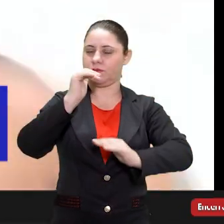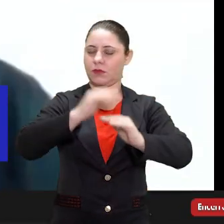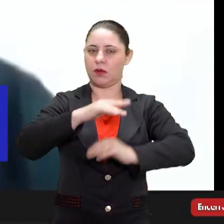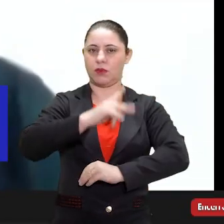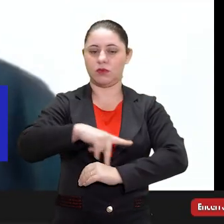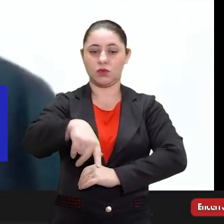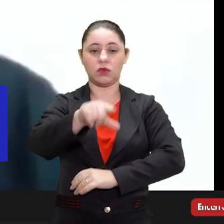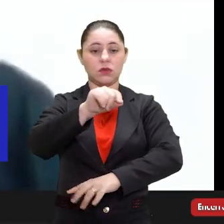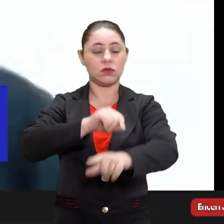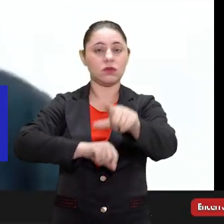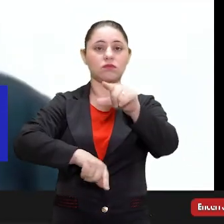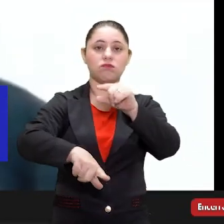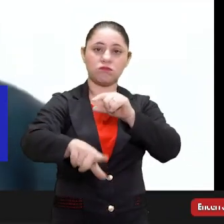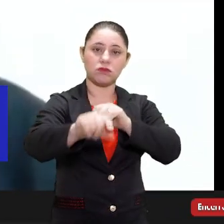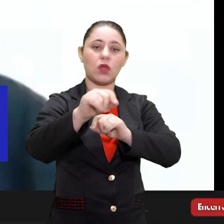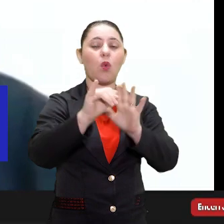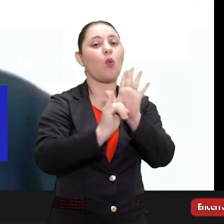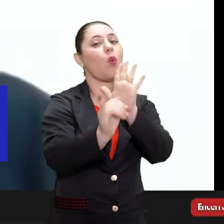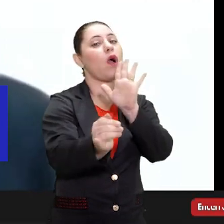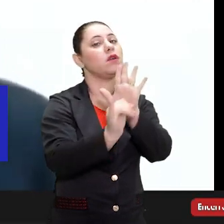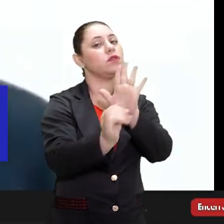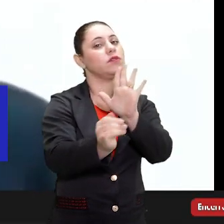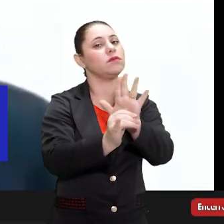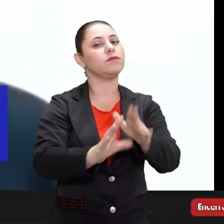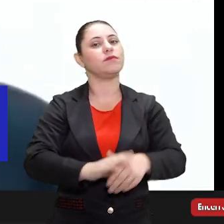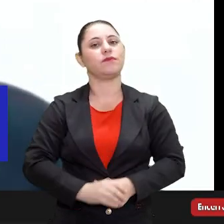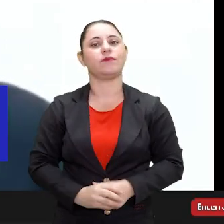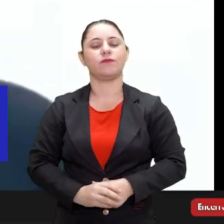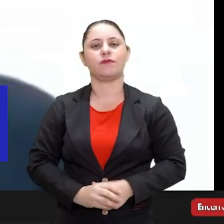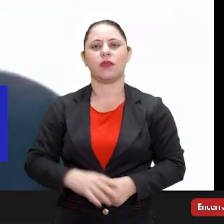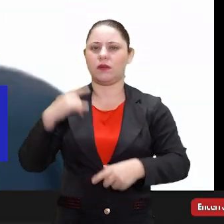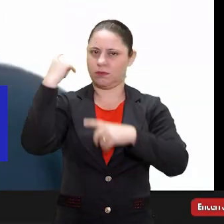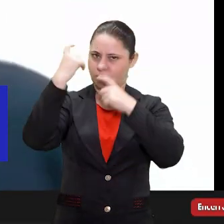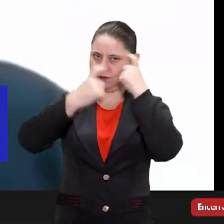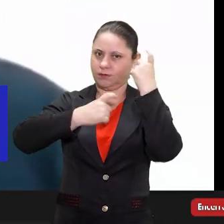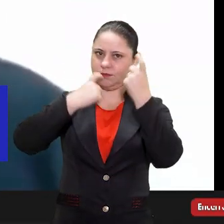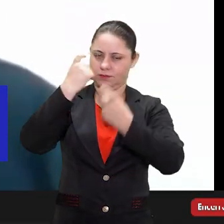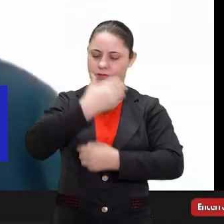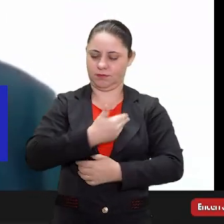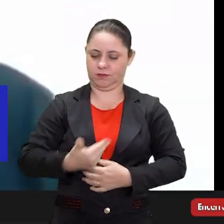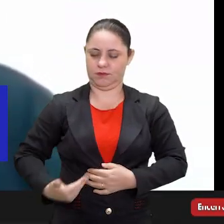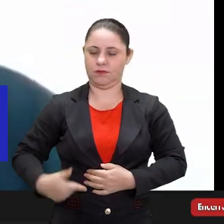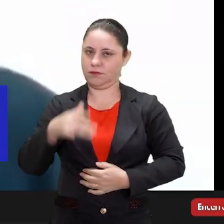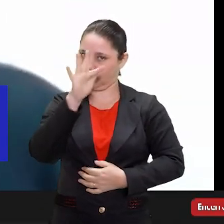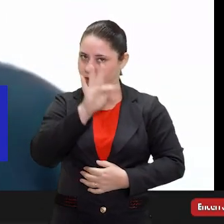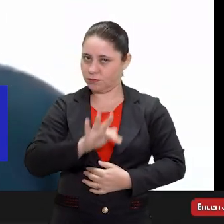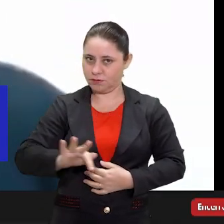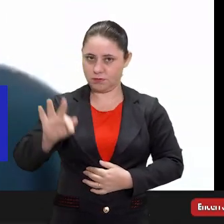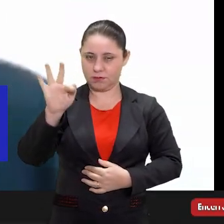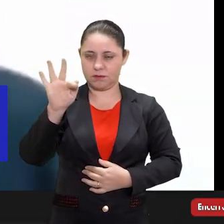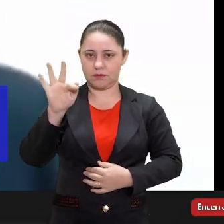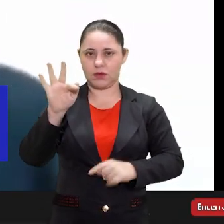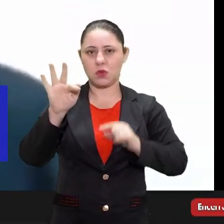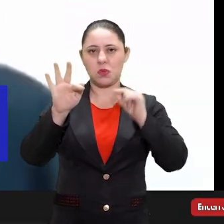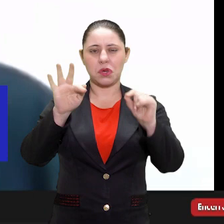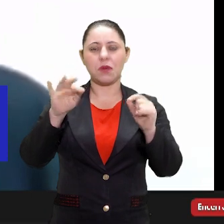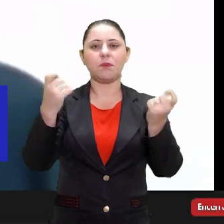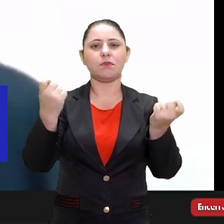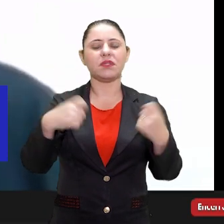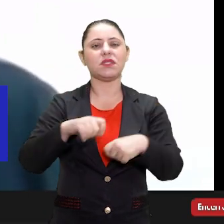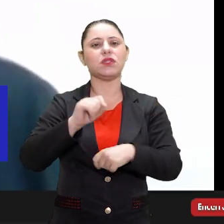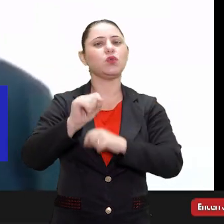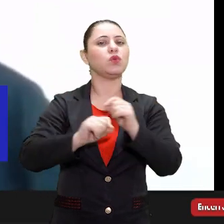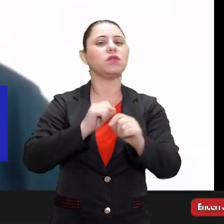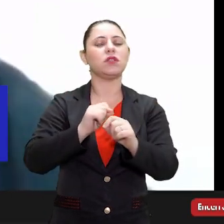encontram milhares de questões que são elaboradas por professores selecionados através de um